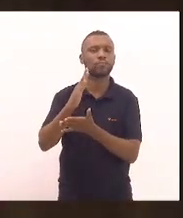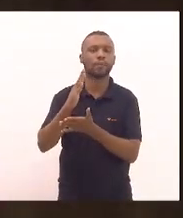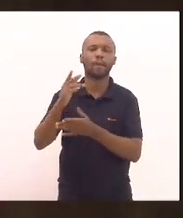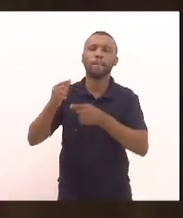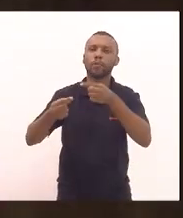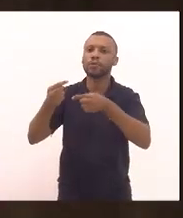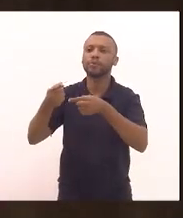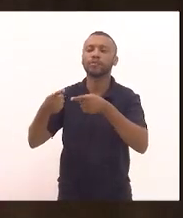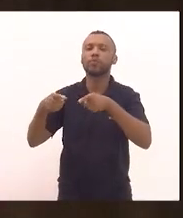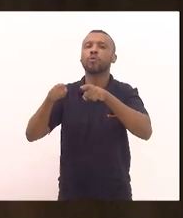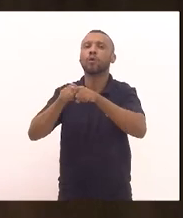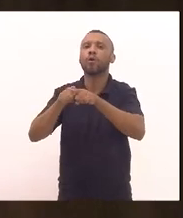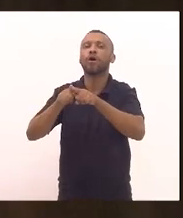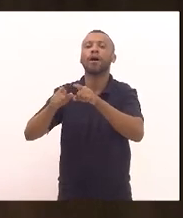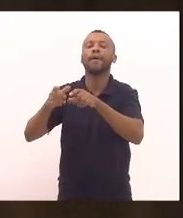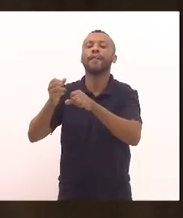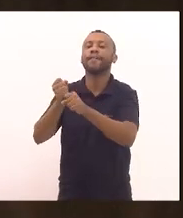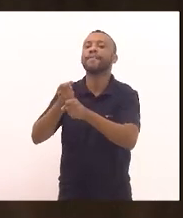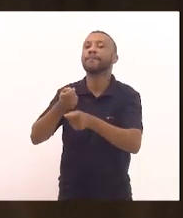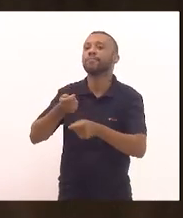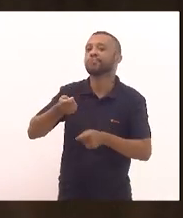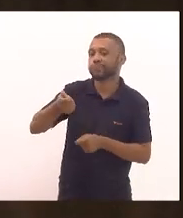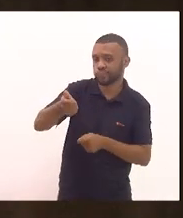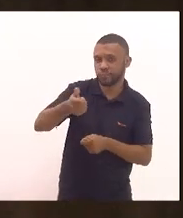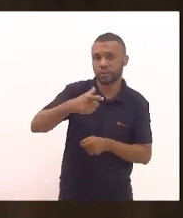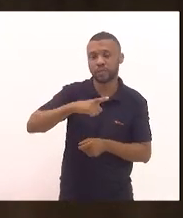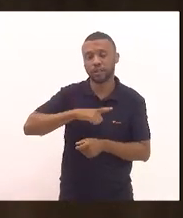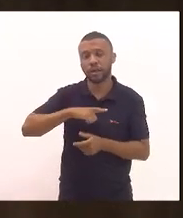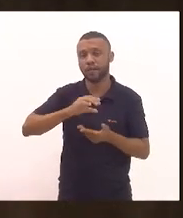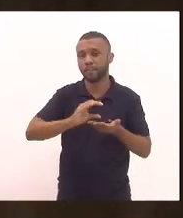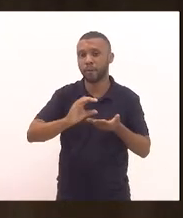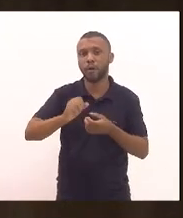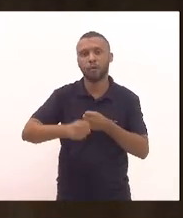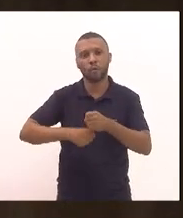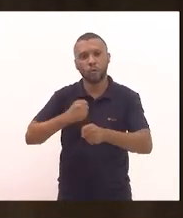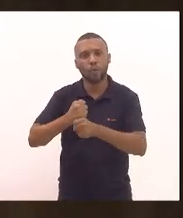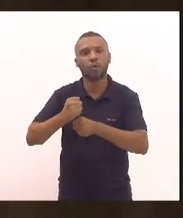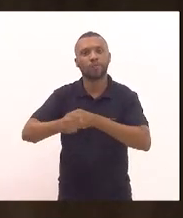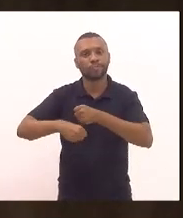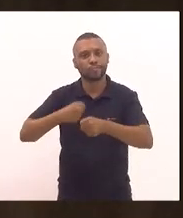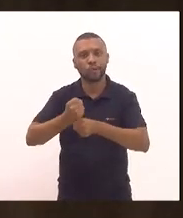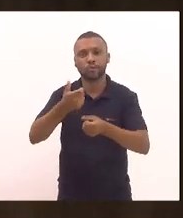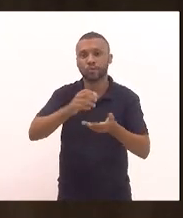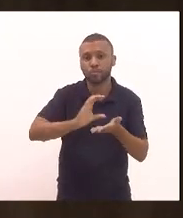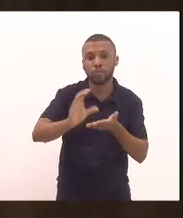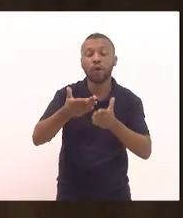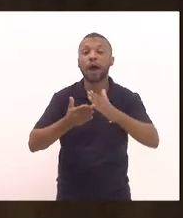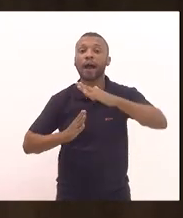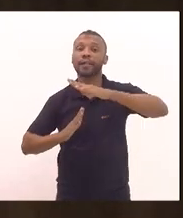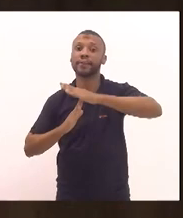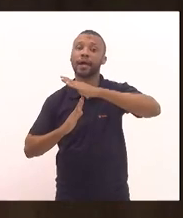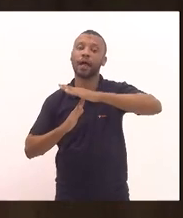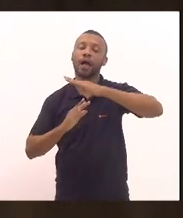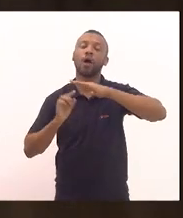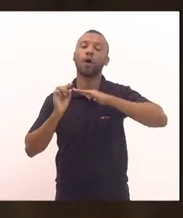cofinanciamento, onde se cria uma gratificação anual até o limite